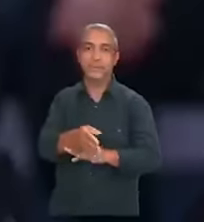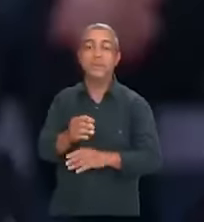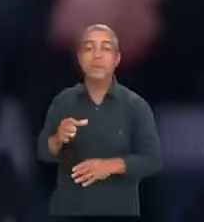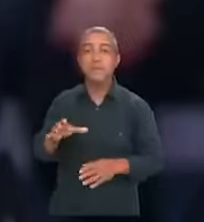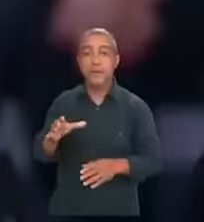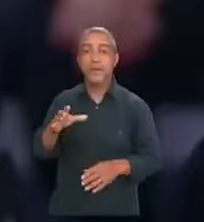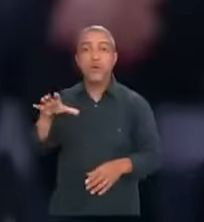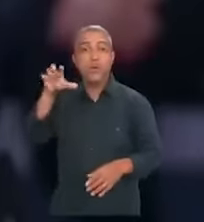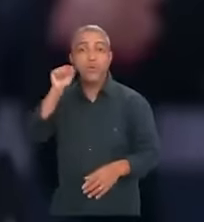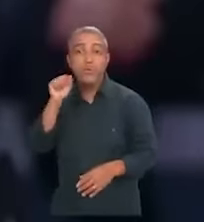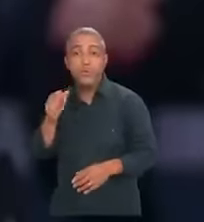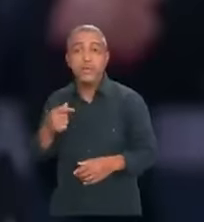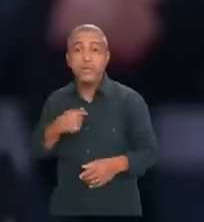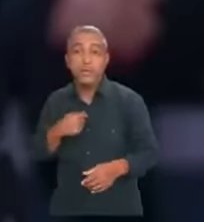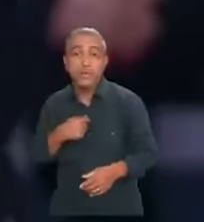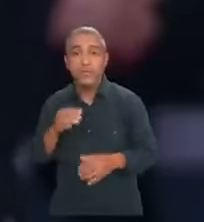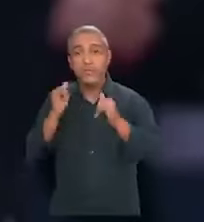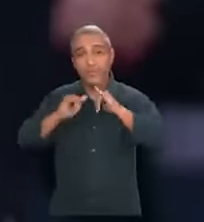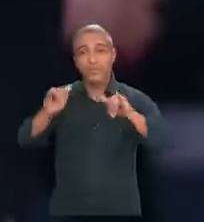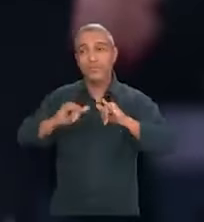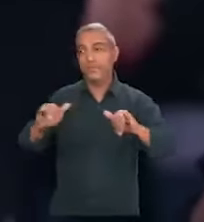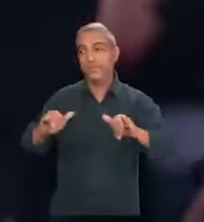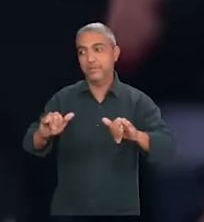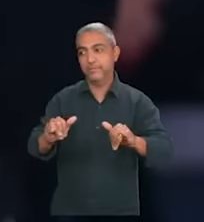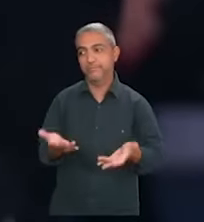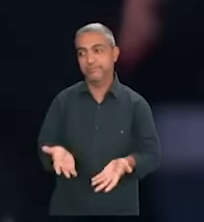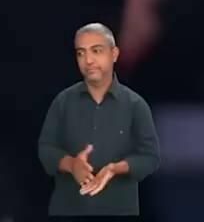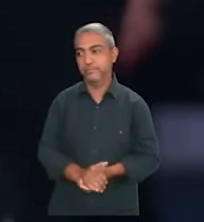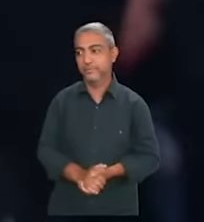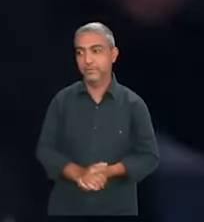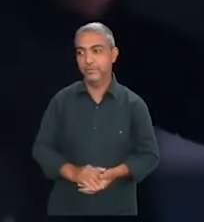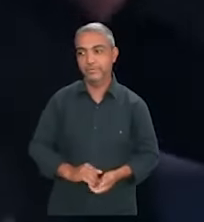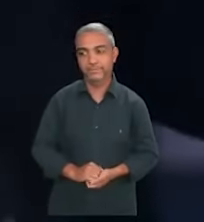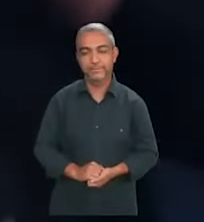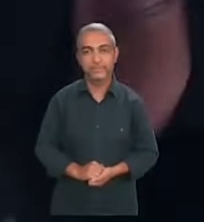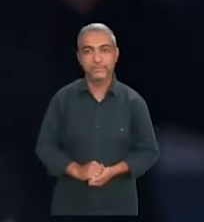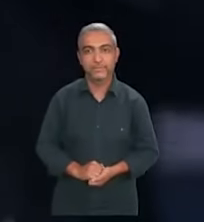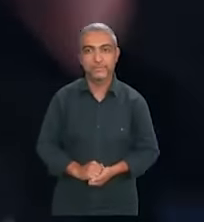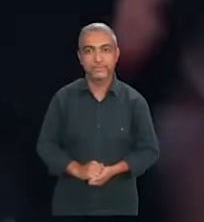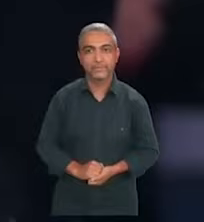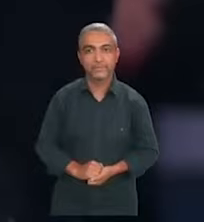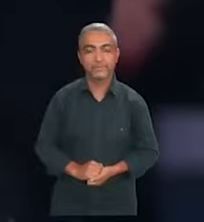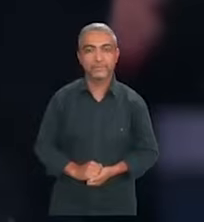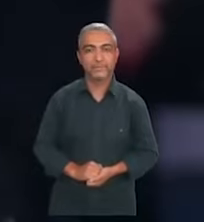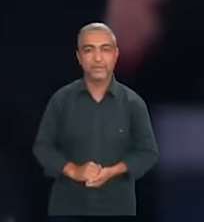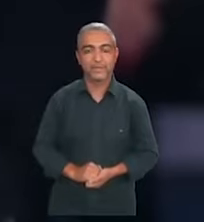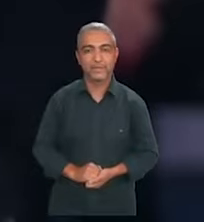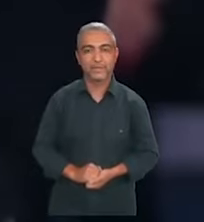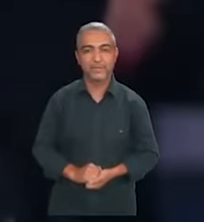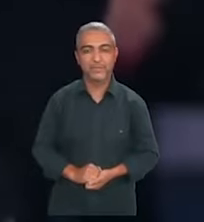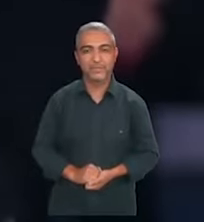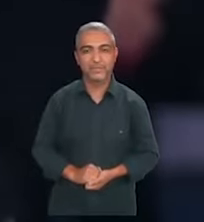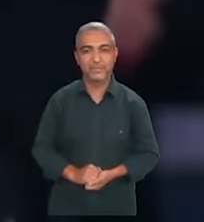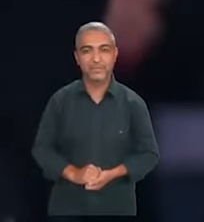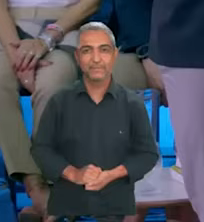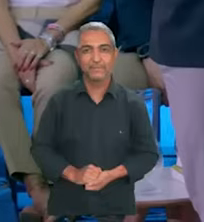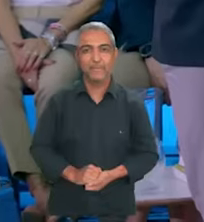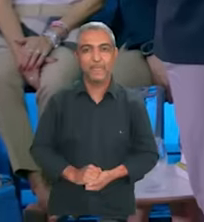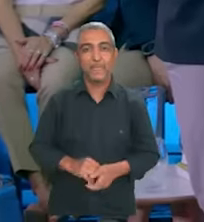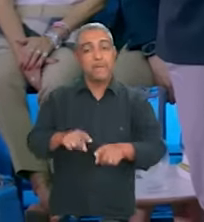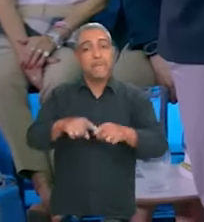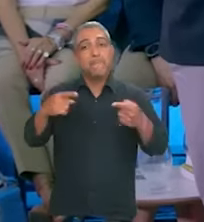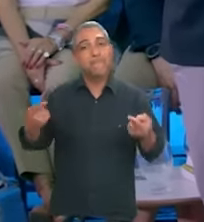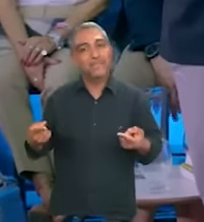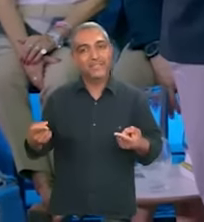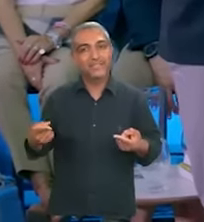futebol do mundo eu não posso dizer aqui porque ele é bem low profile mas eu sento para conversar com ele eu digo a primeira coisa que eu quero dizer eu não